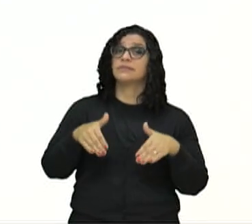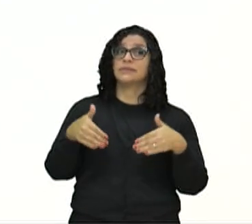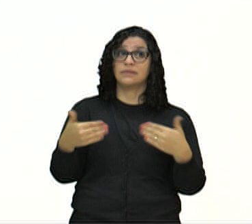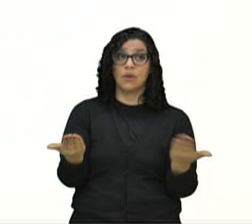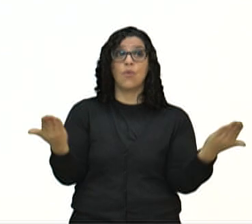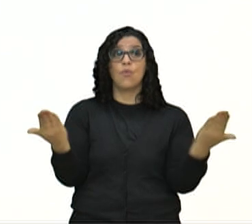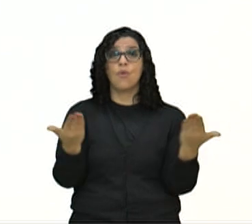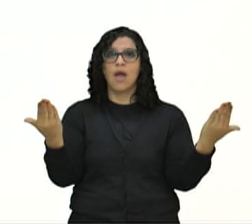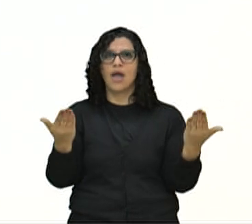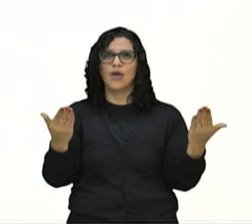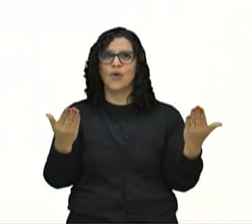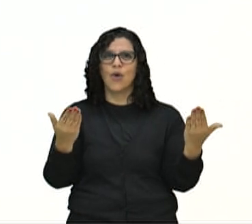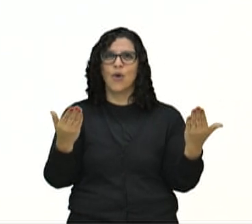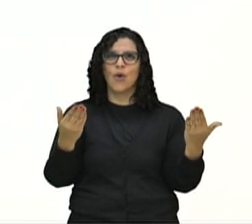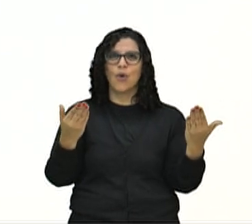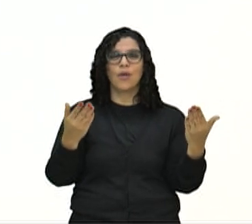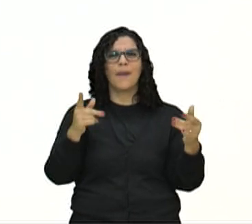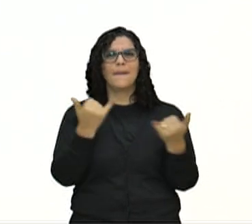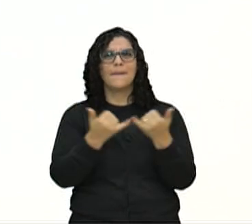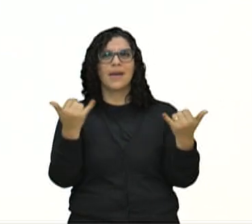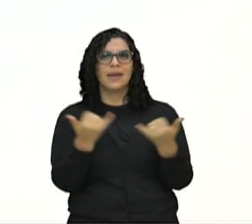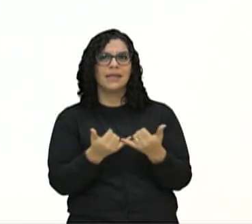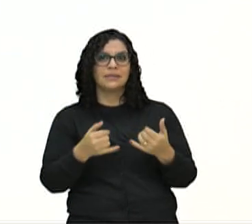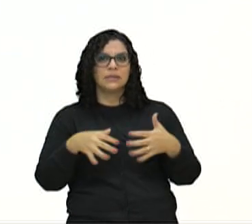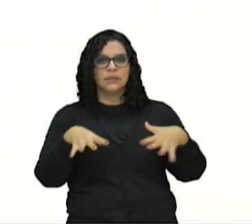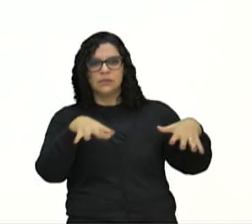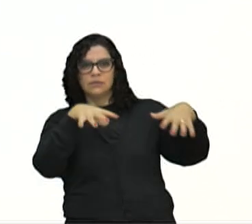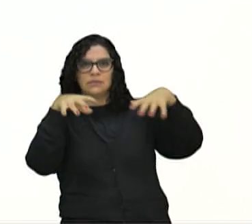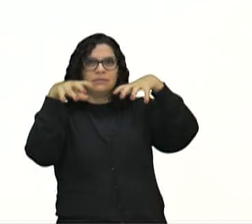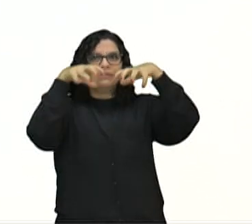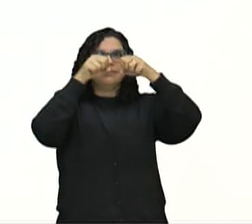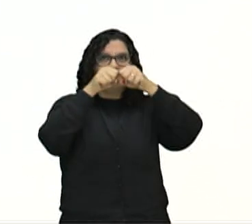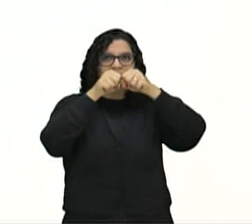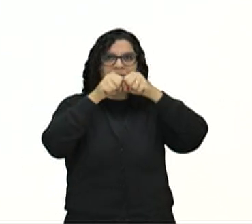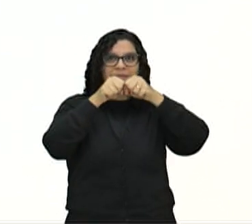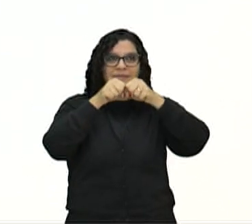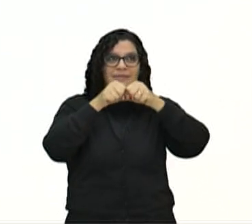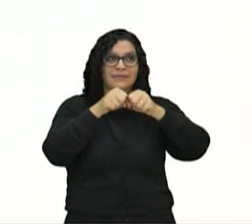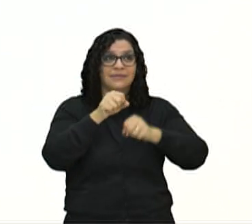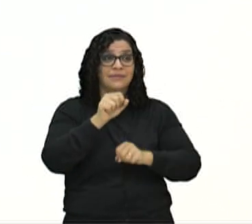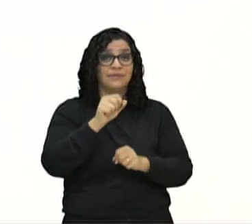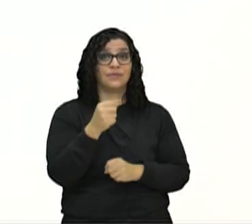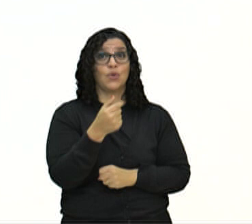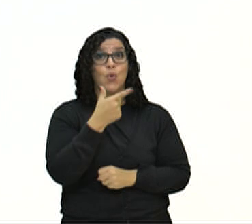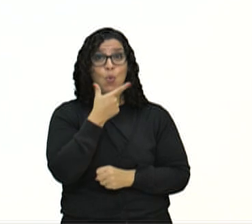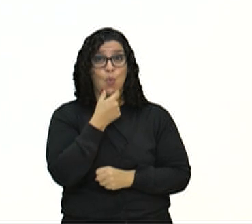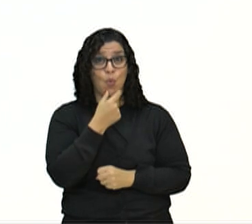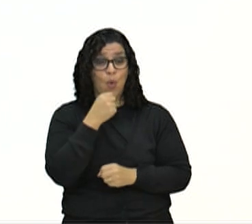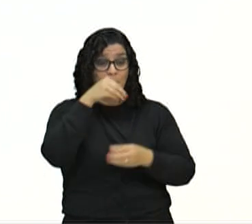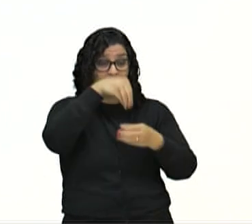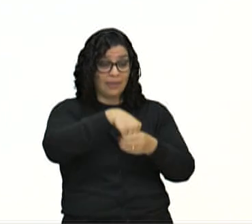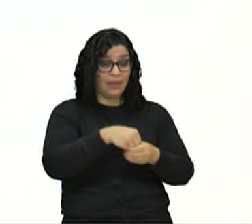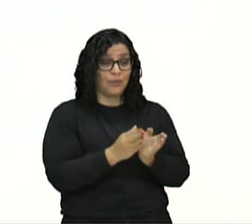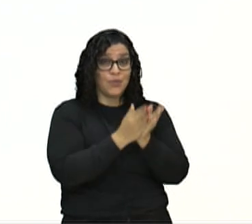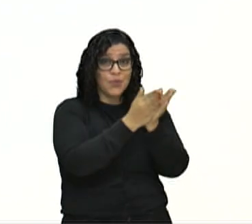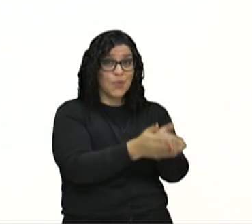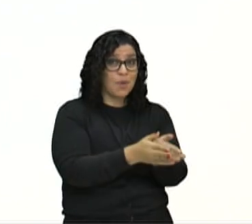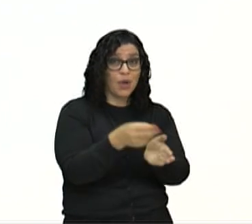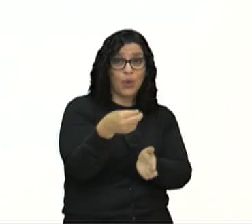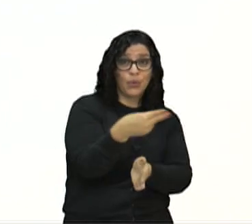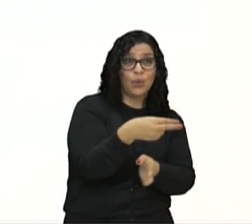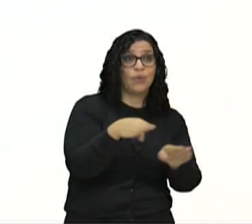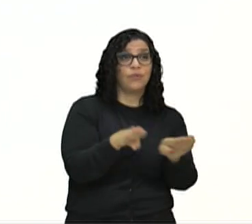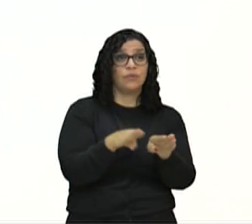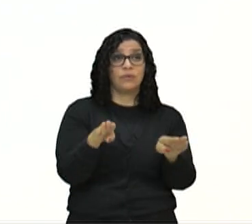o espetáculo era de assombrar. Um marinheiro noviço a um homem que,